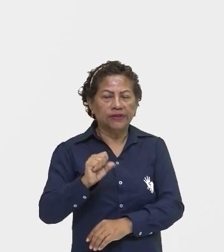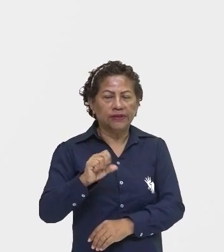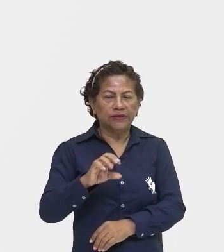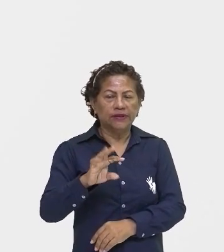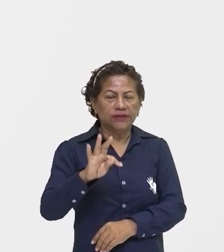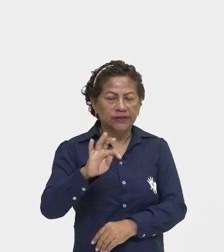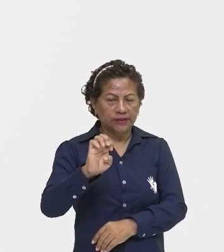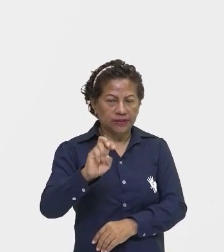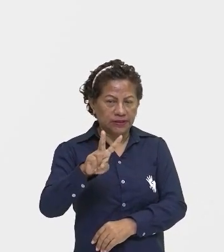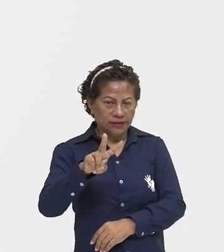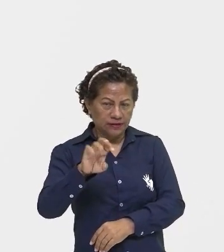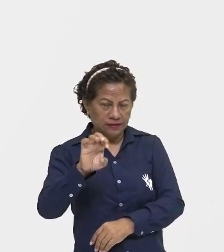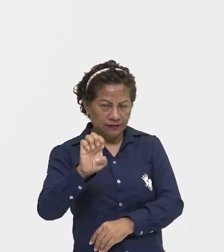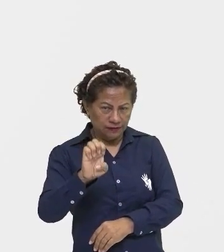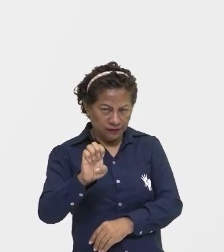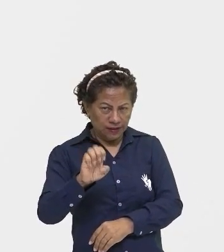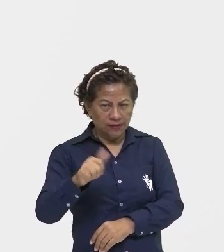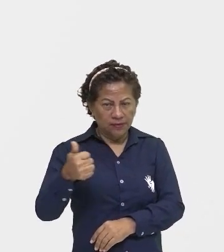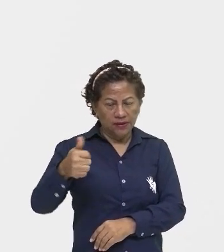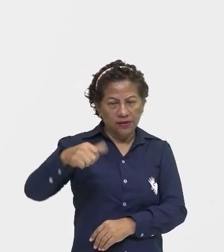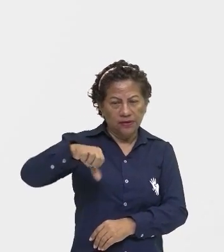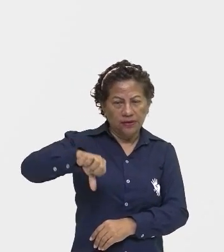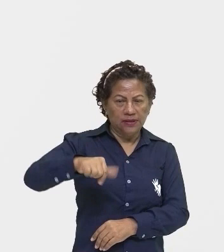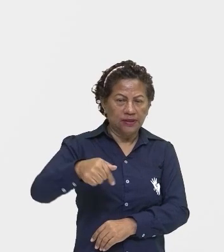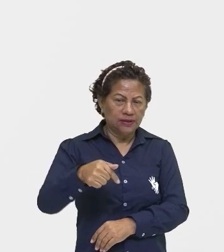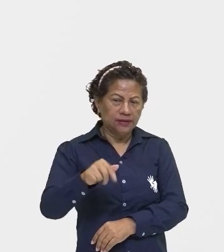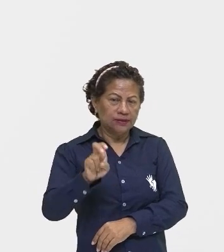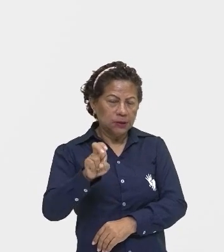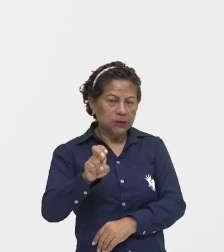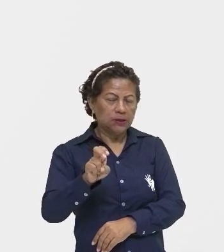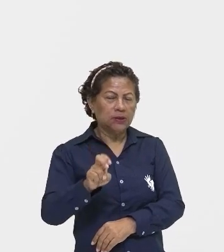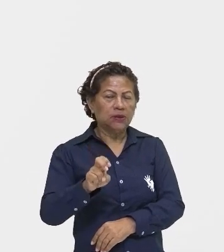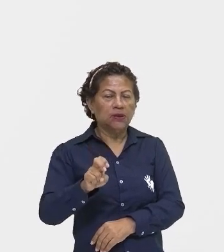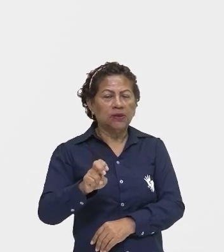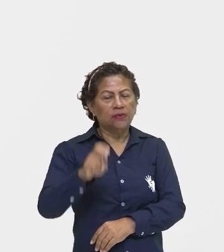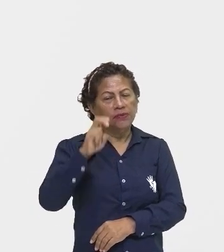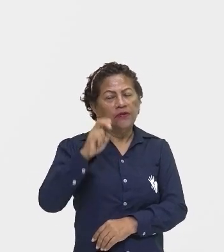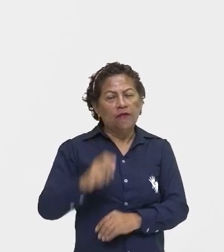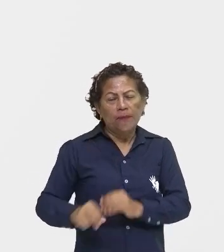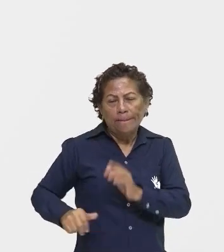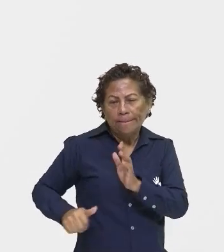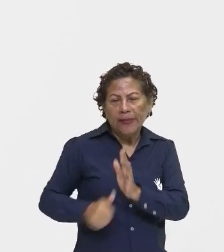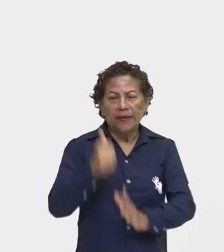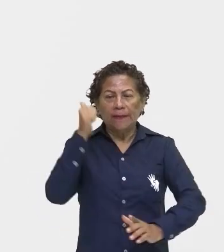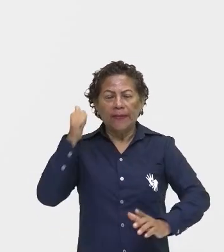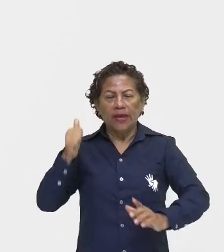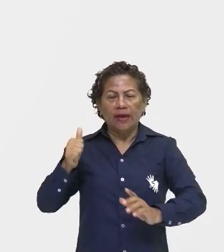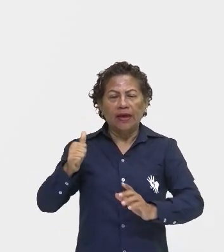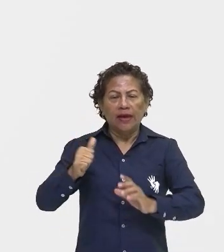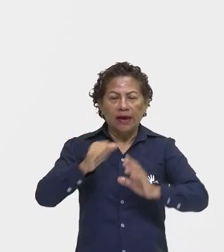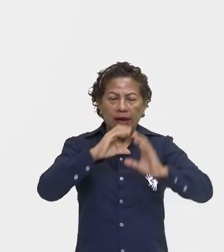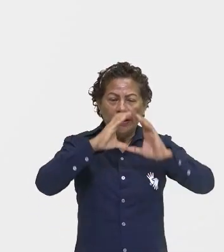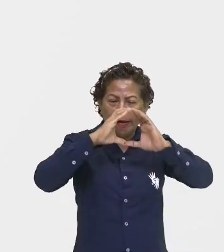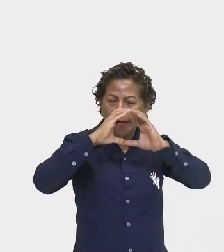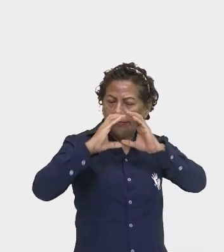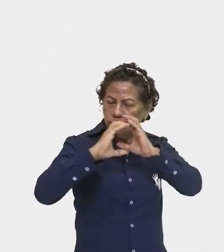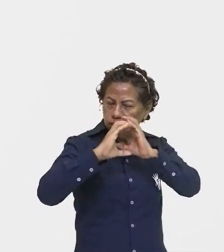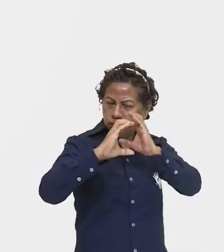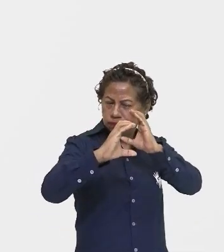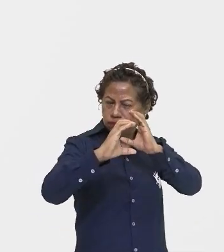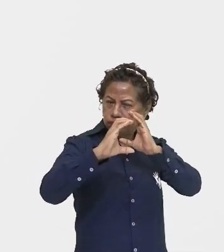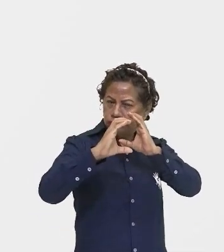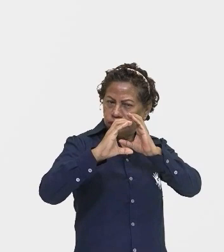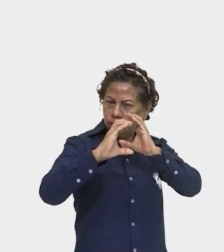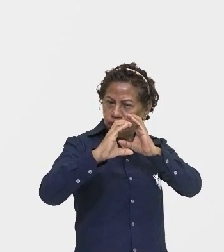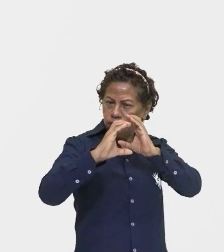por Stephen Sasson um protótipo da primeira câmera digital. Entretanto, a invenção